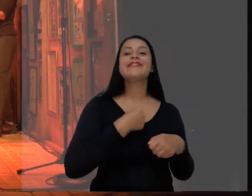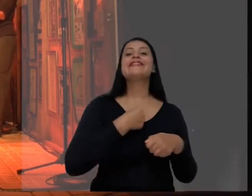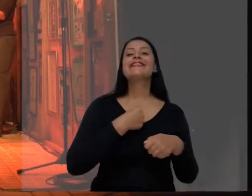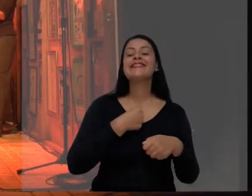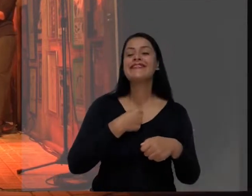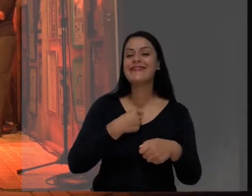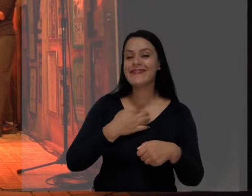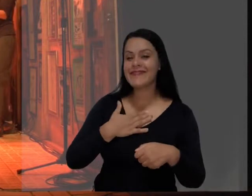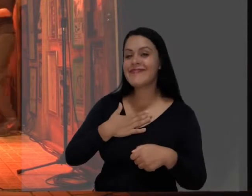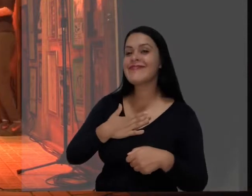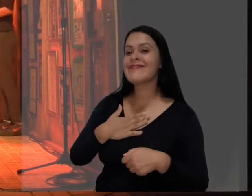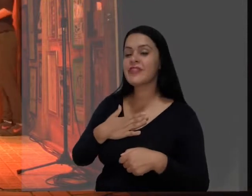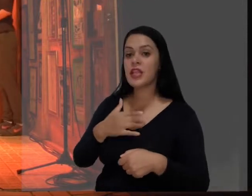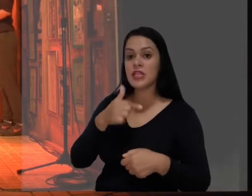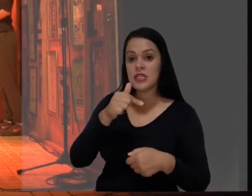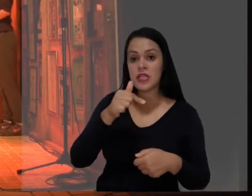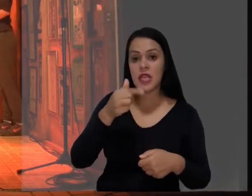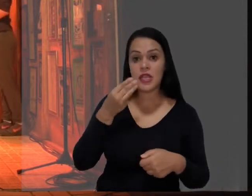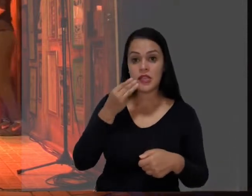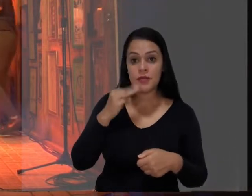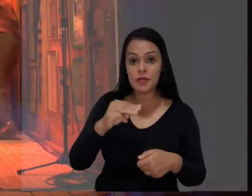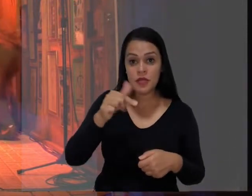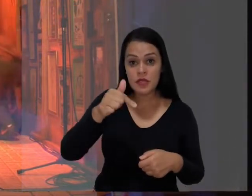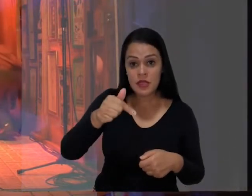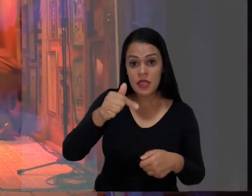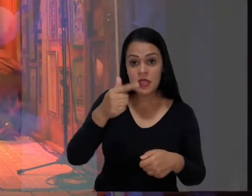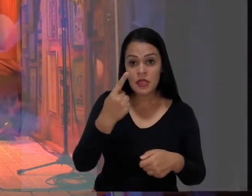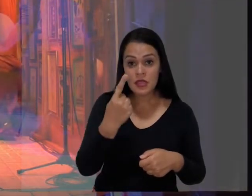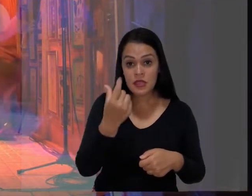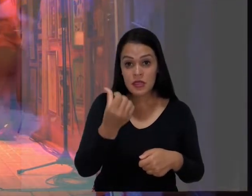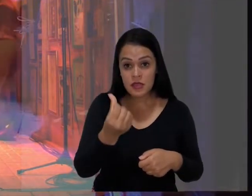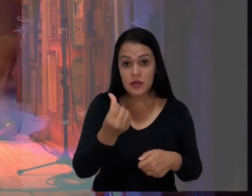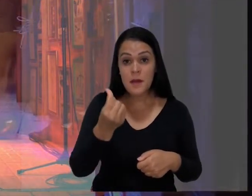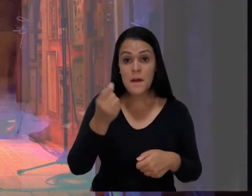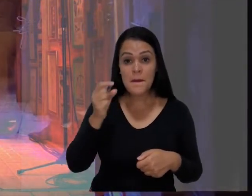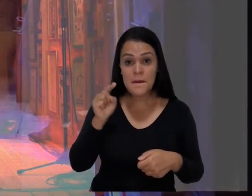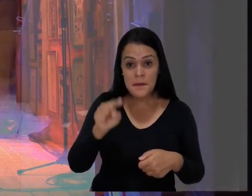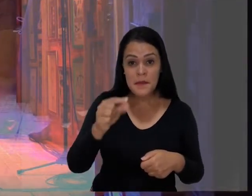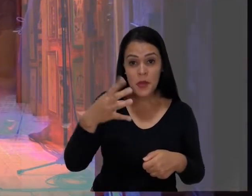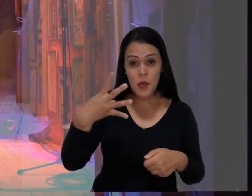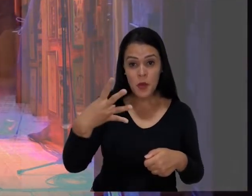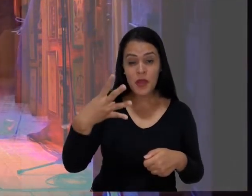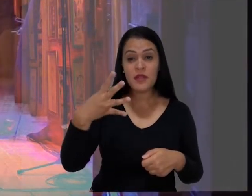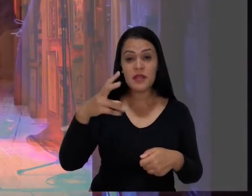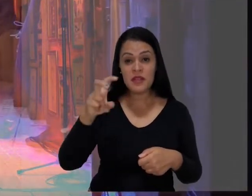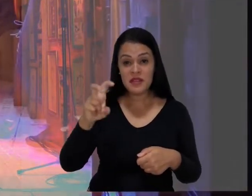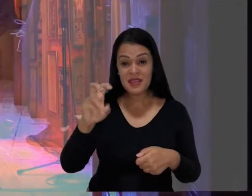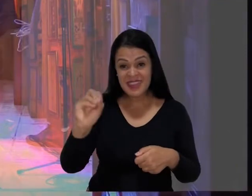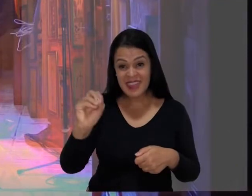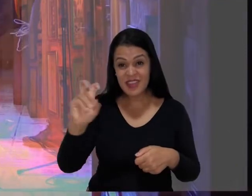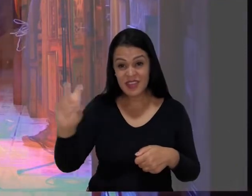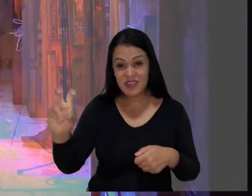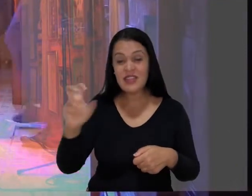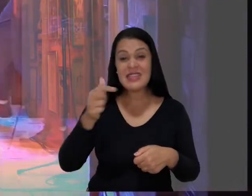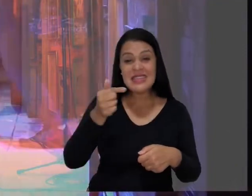E você de mim. 7.716.405.